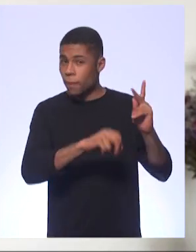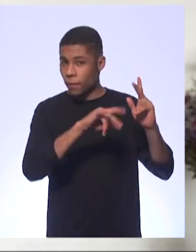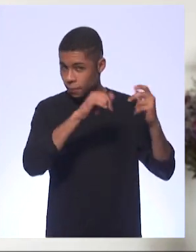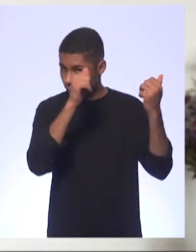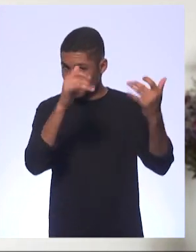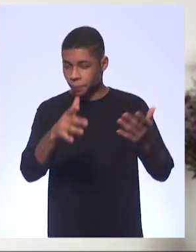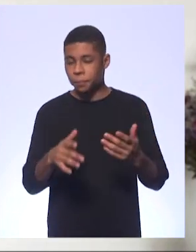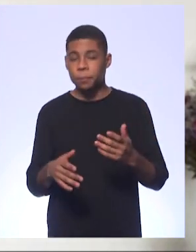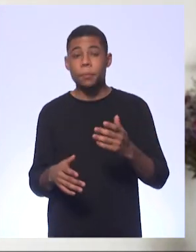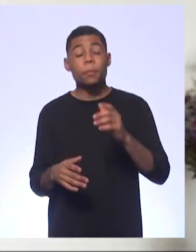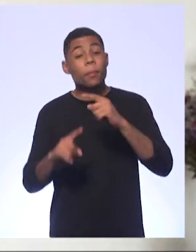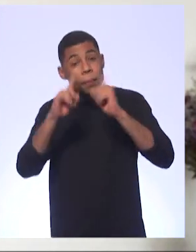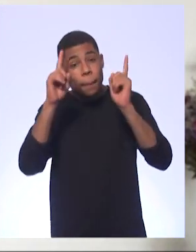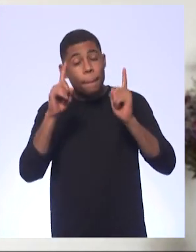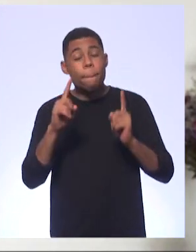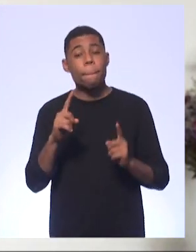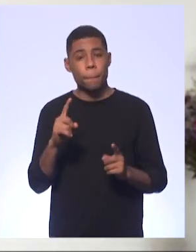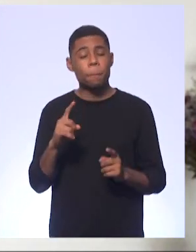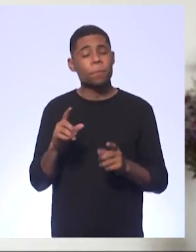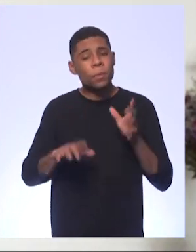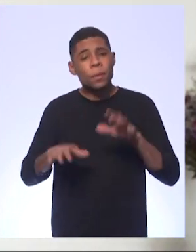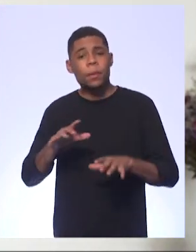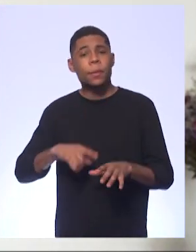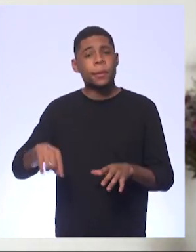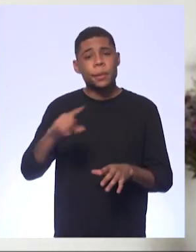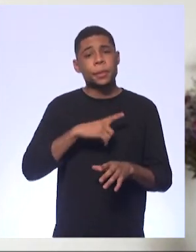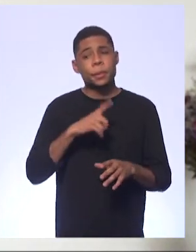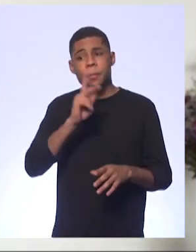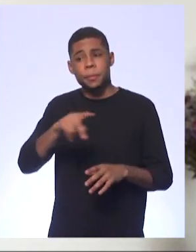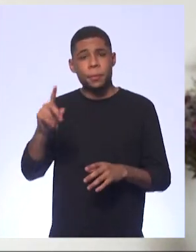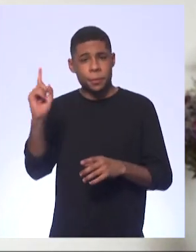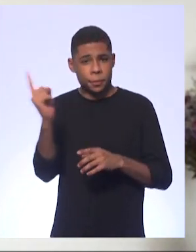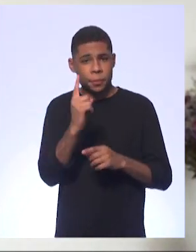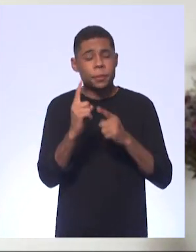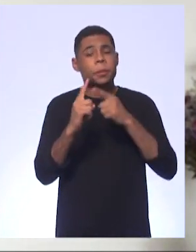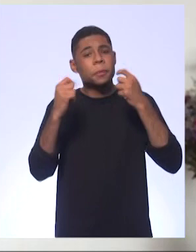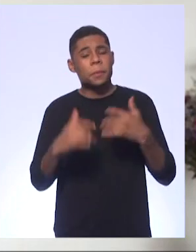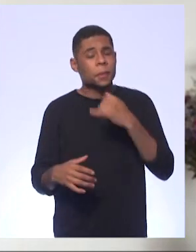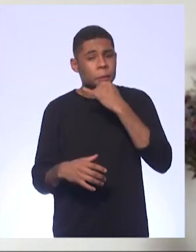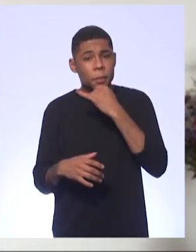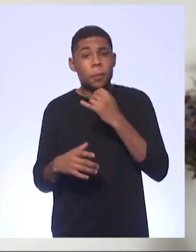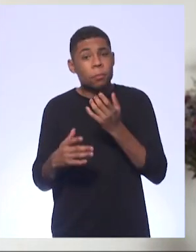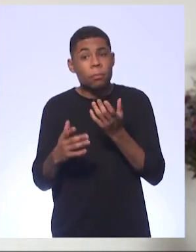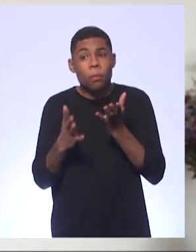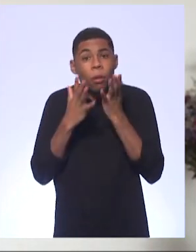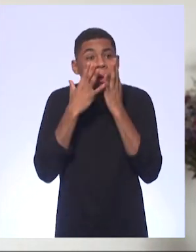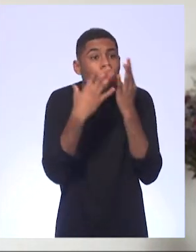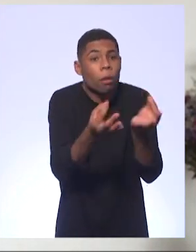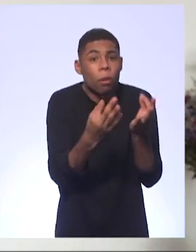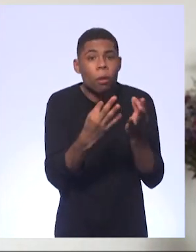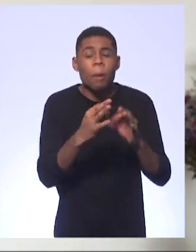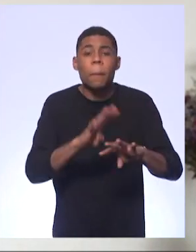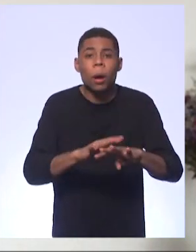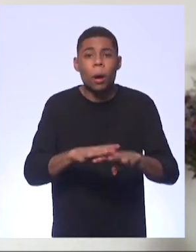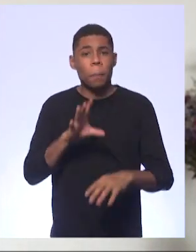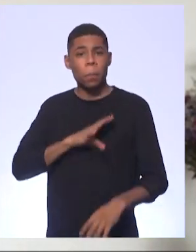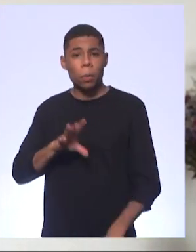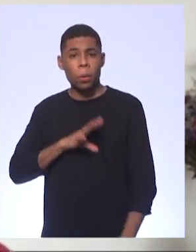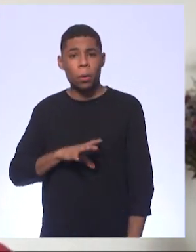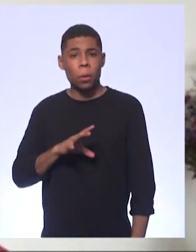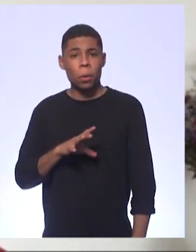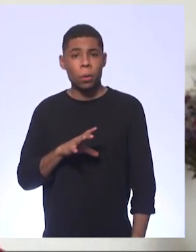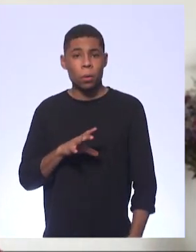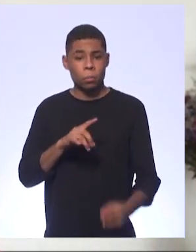Mas, às vezes a gente ouve o professor falar, toda atenção é para a língua portuguesa e matemática, parece que a